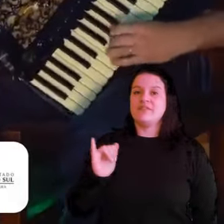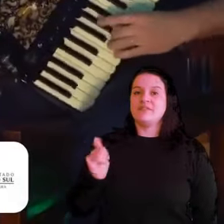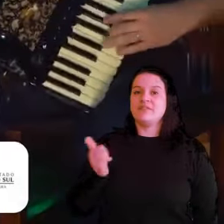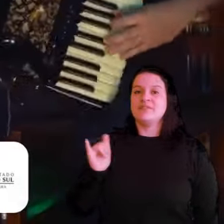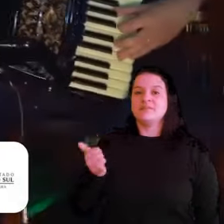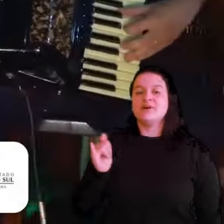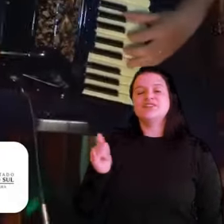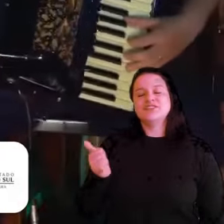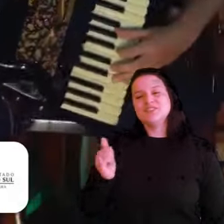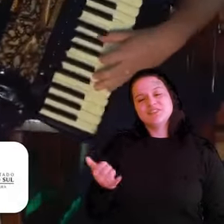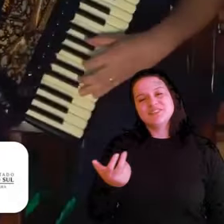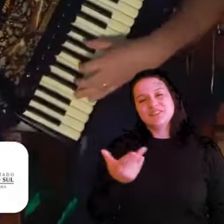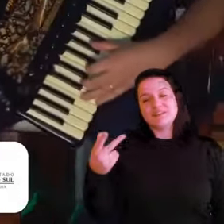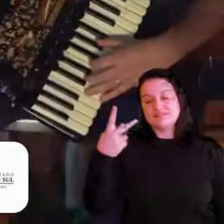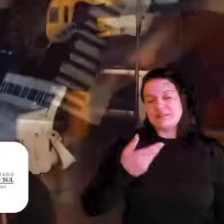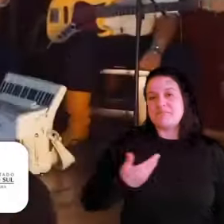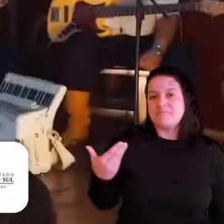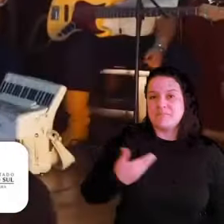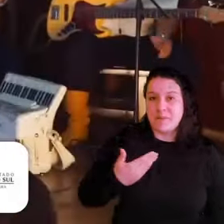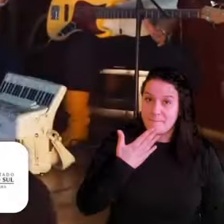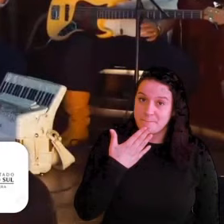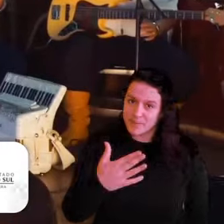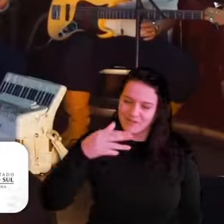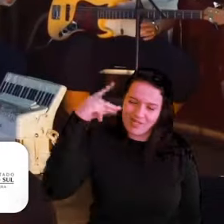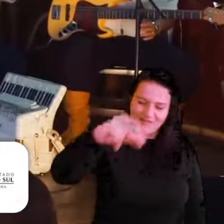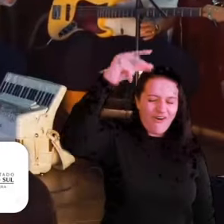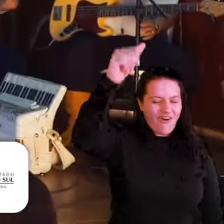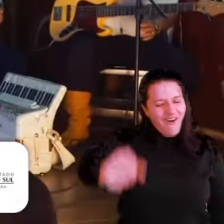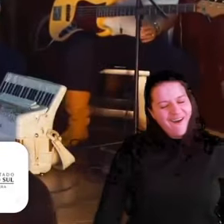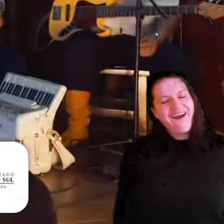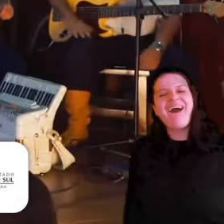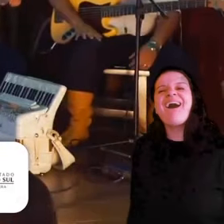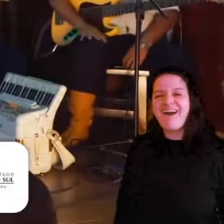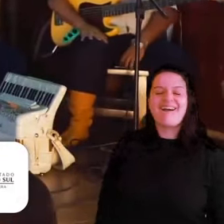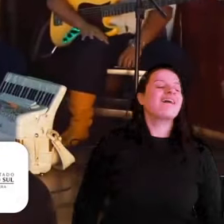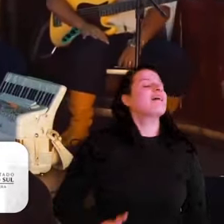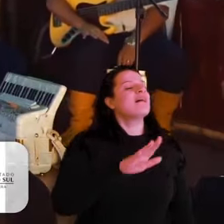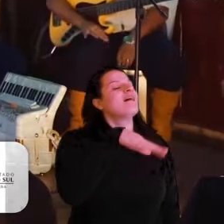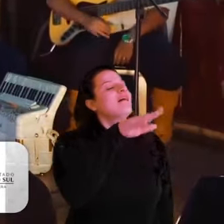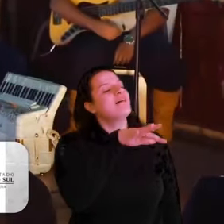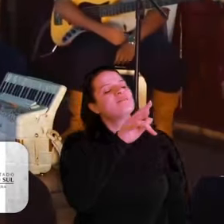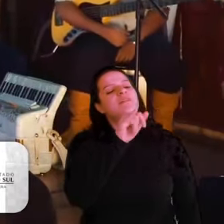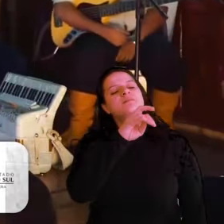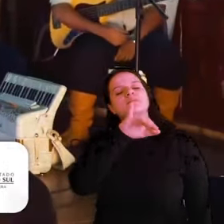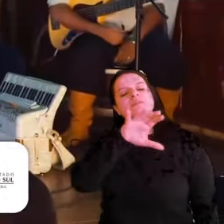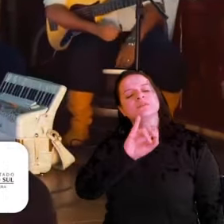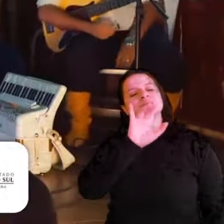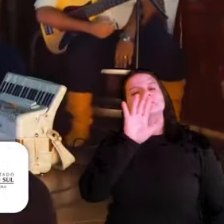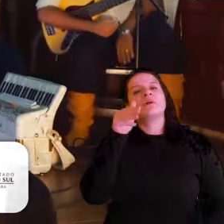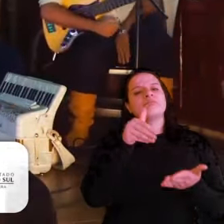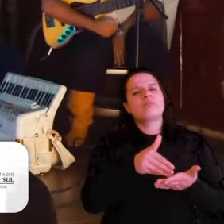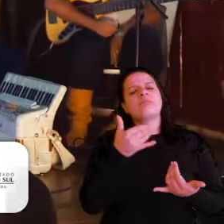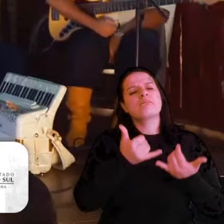Como eu diria. Eita. Como eu diria um amigo teu. Pediu? Levou. Toma. Ei, Fabrício, até pra. Mas, hein,